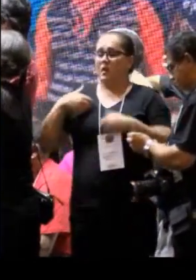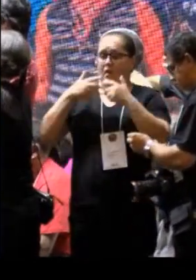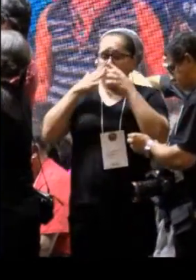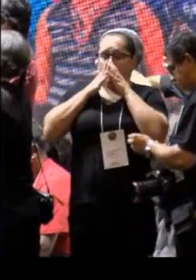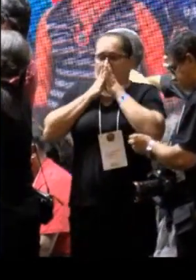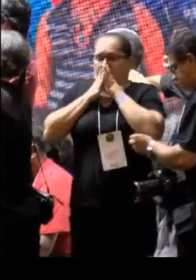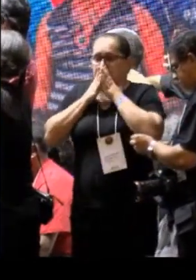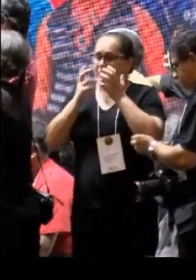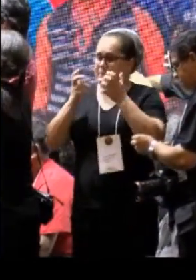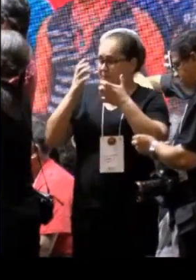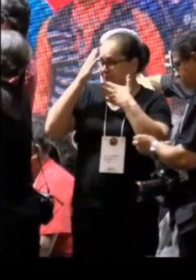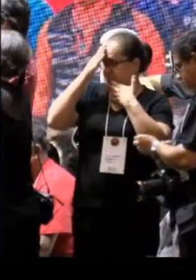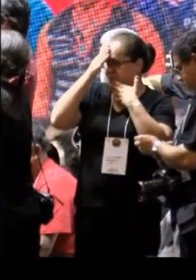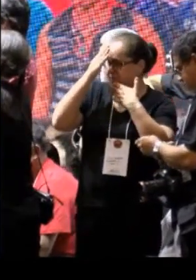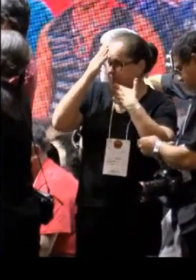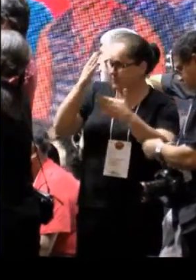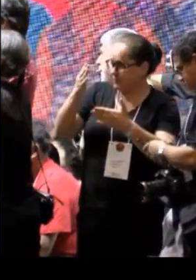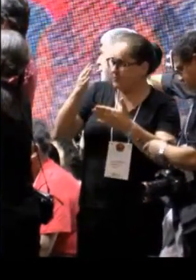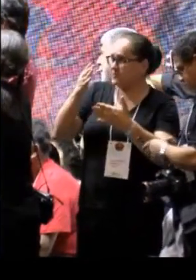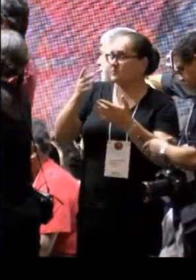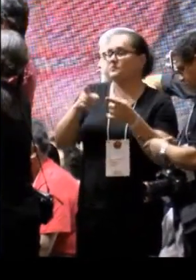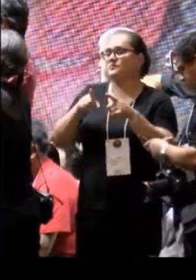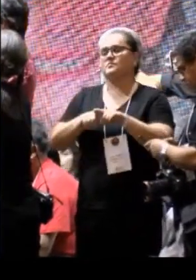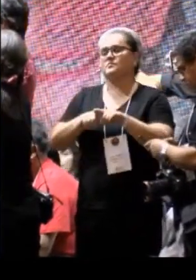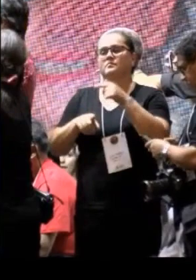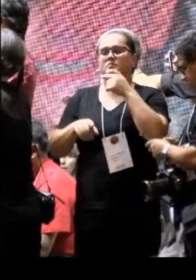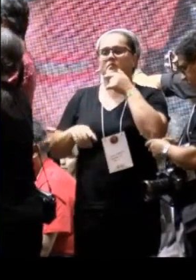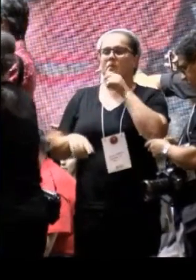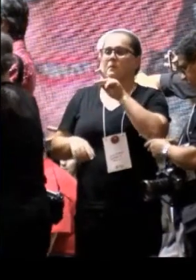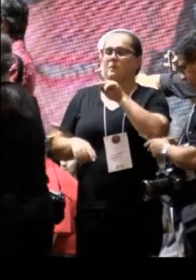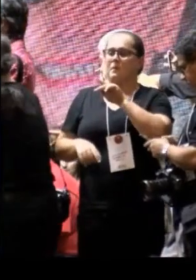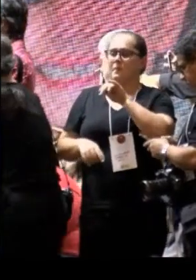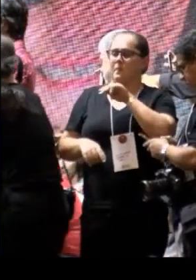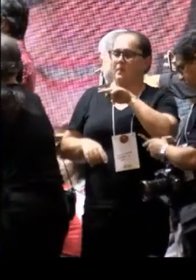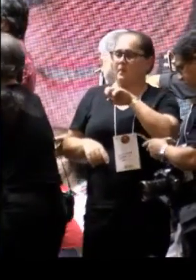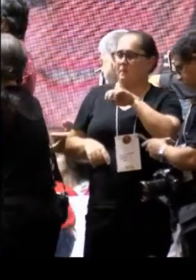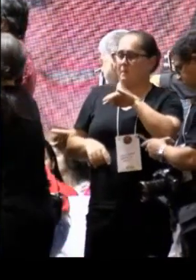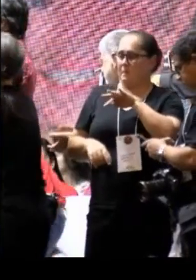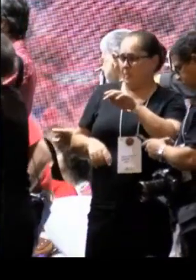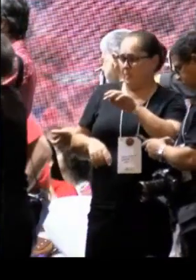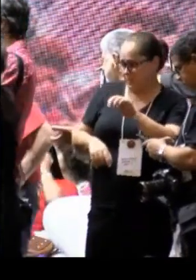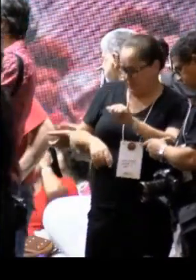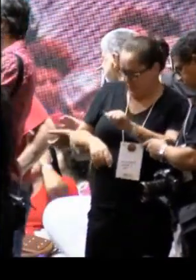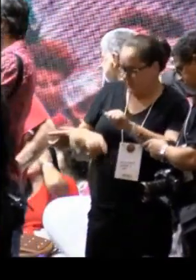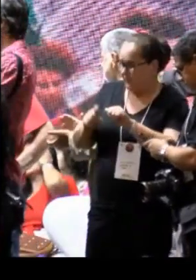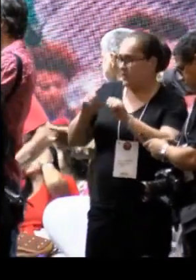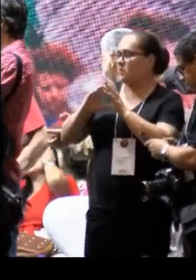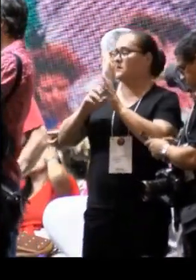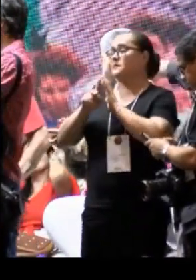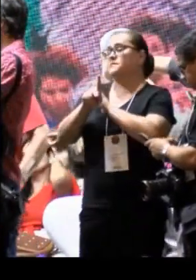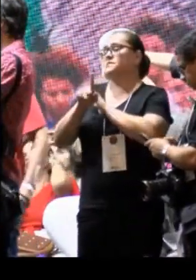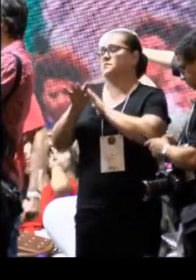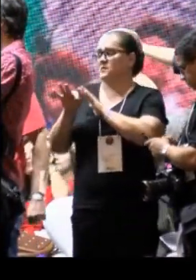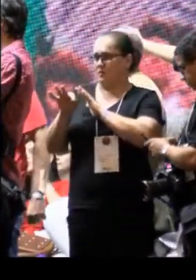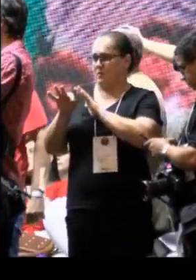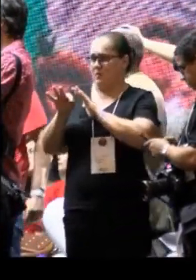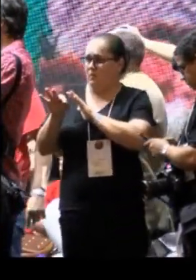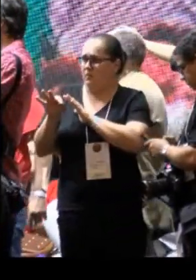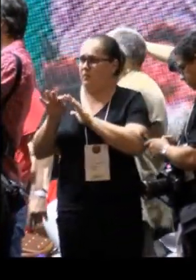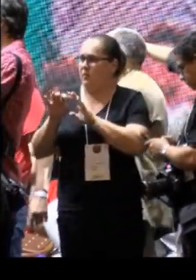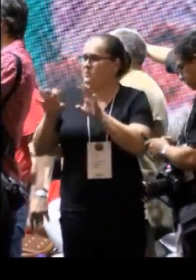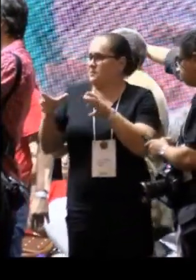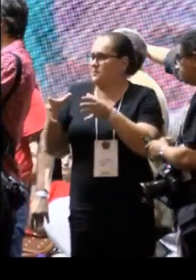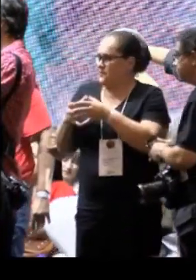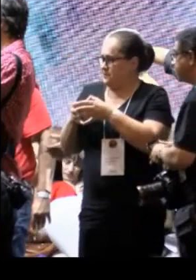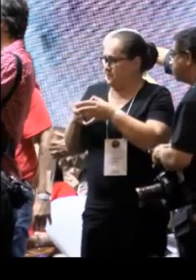eu queria agradecer ao companheiro Pimenta e à bancada de deputado do PT pela coragem, pelo carinho que